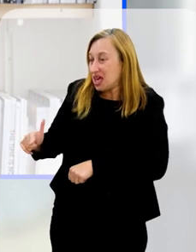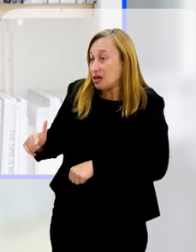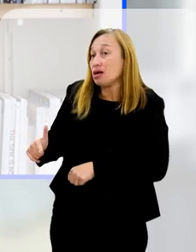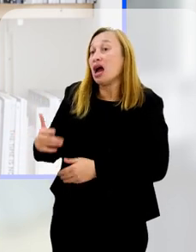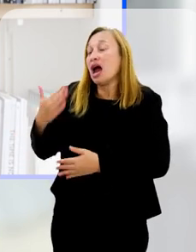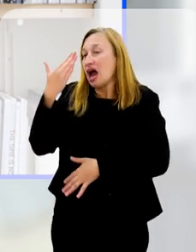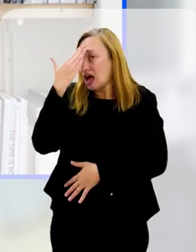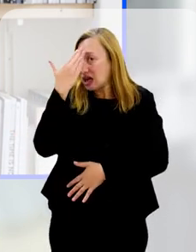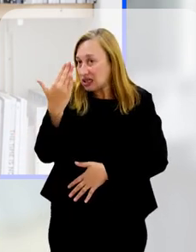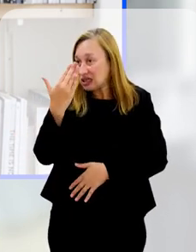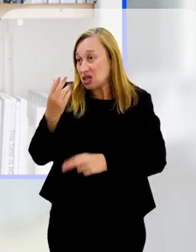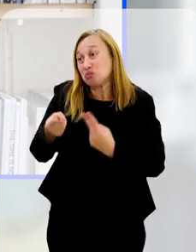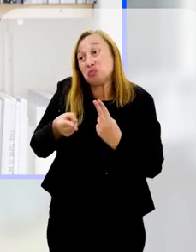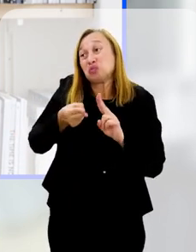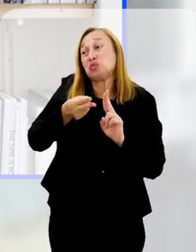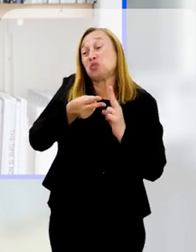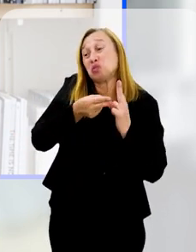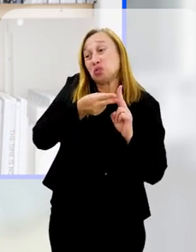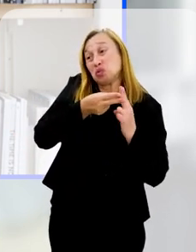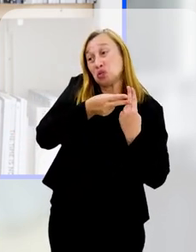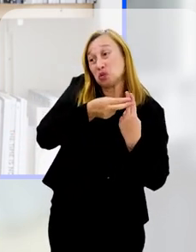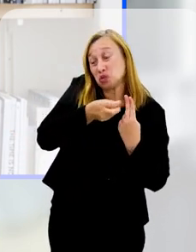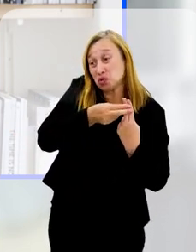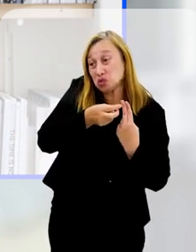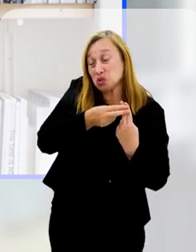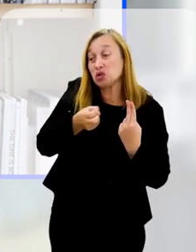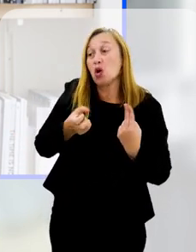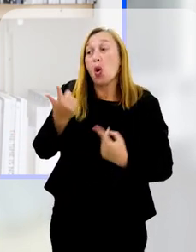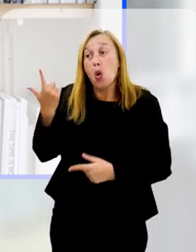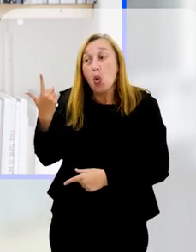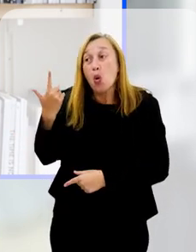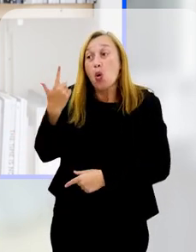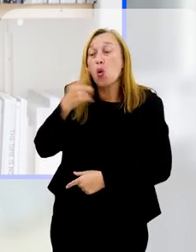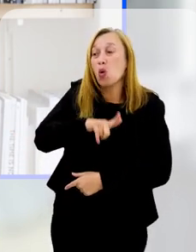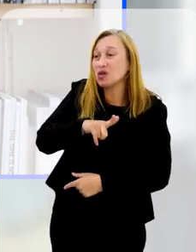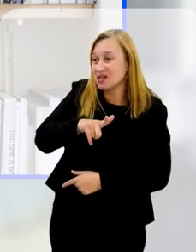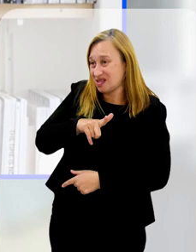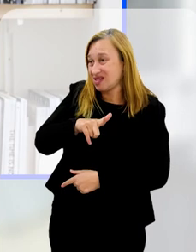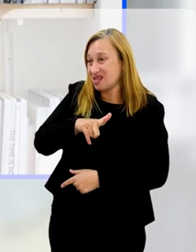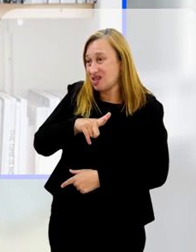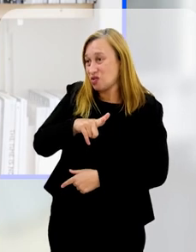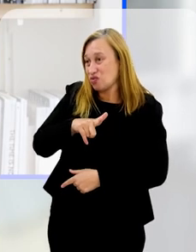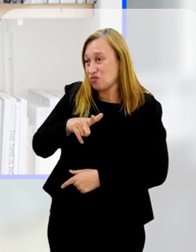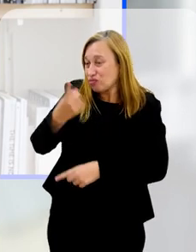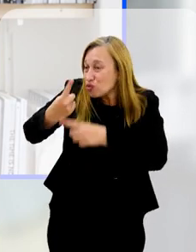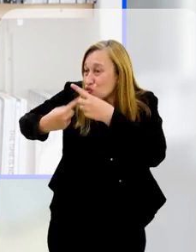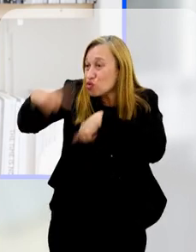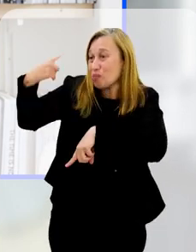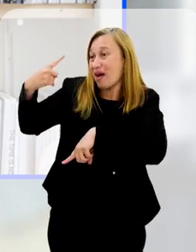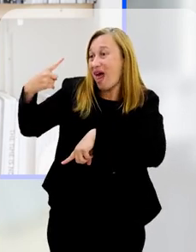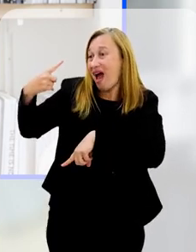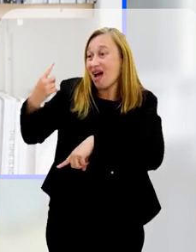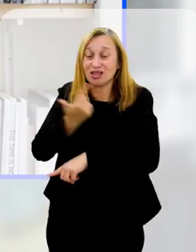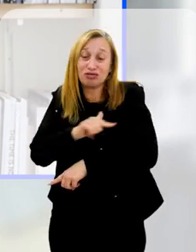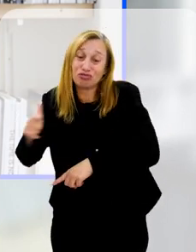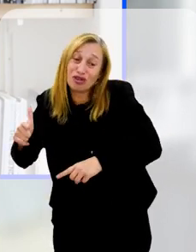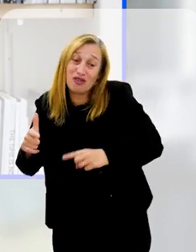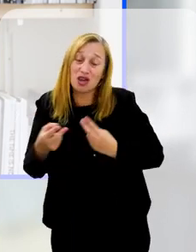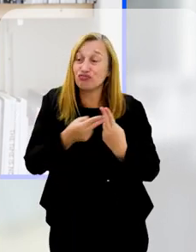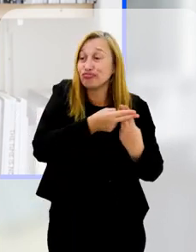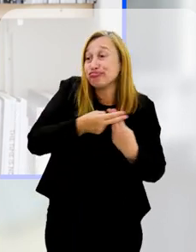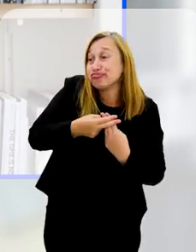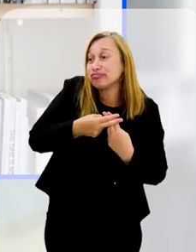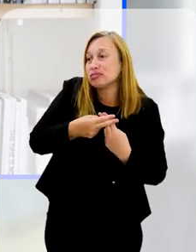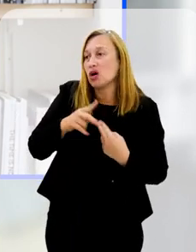E graças ao SUS, né, a gente conseguiu passar por esse caminhão em cima da gente. E se não fosse